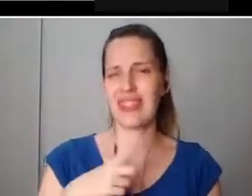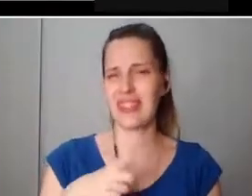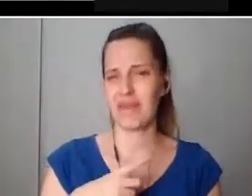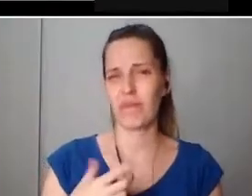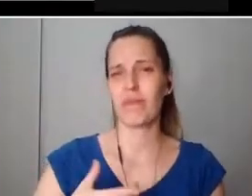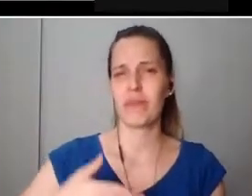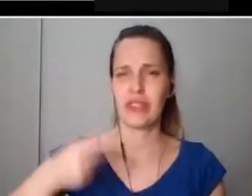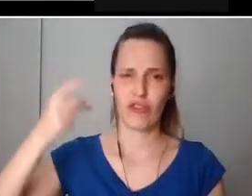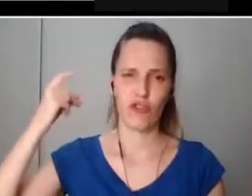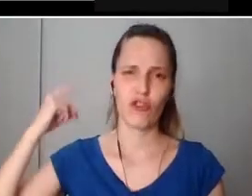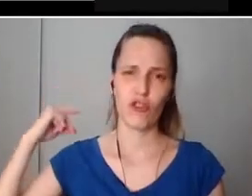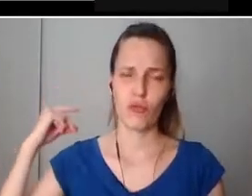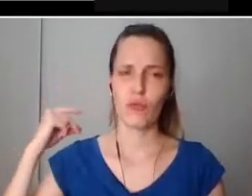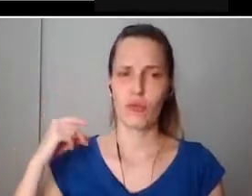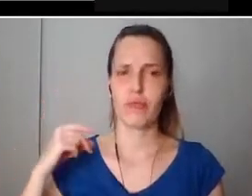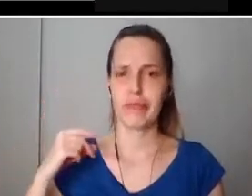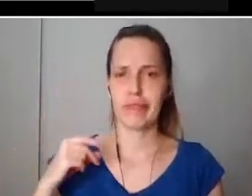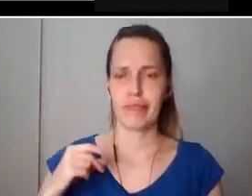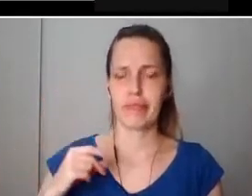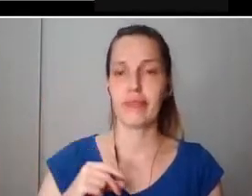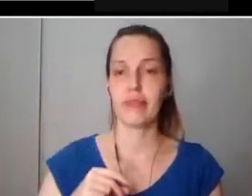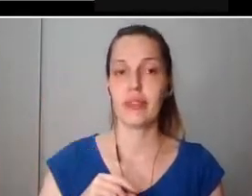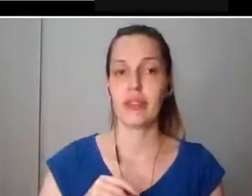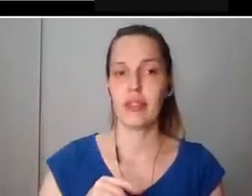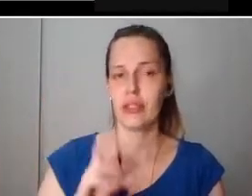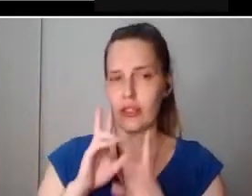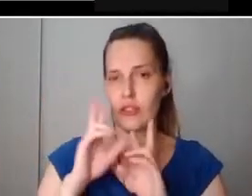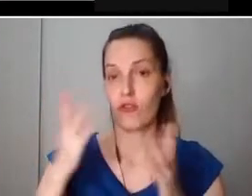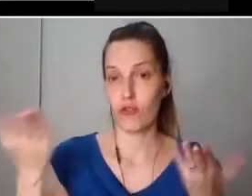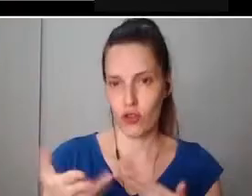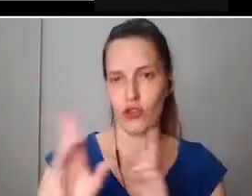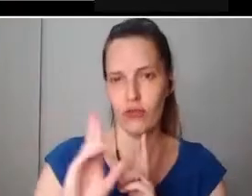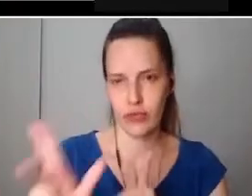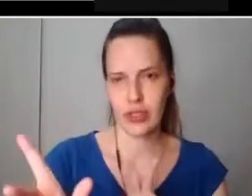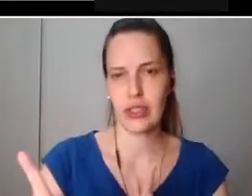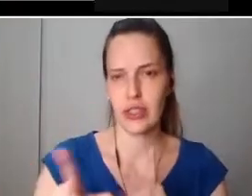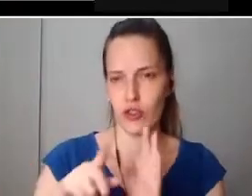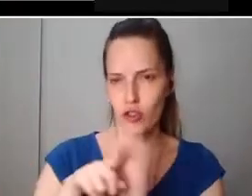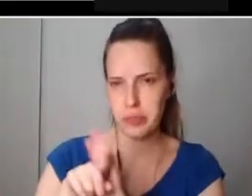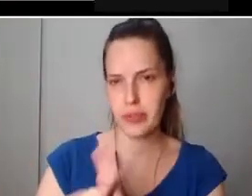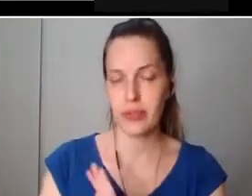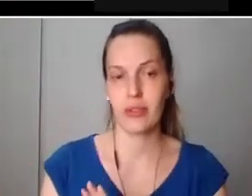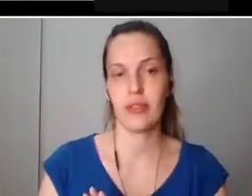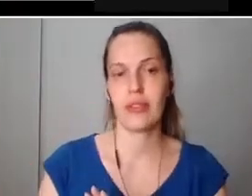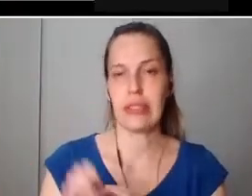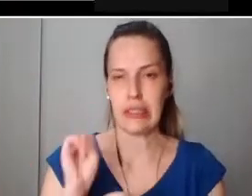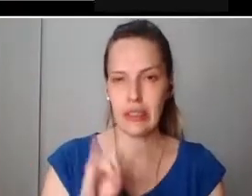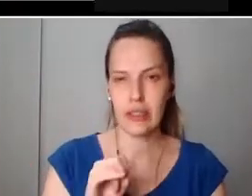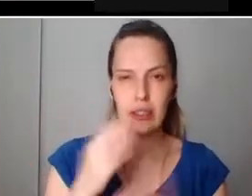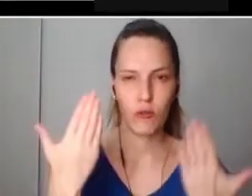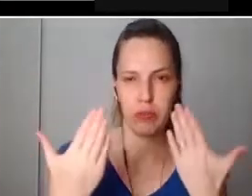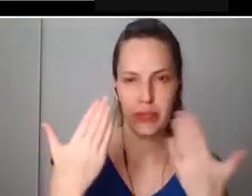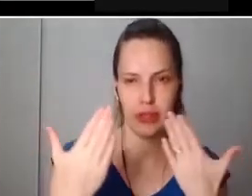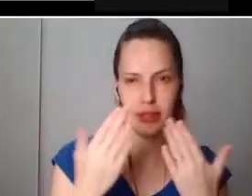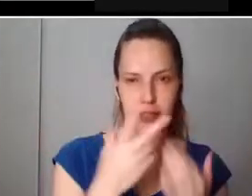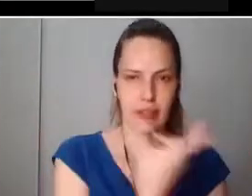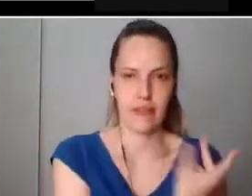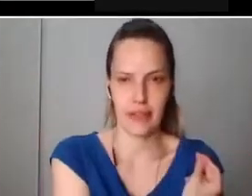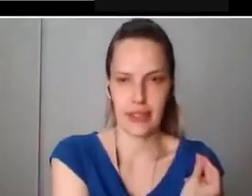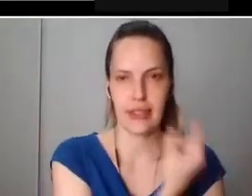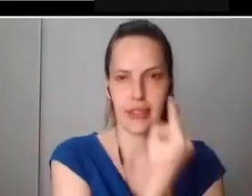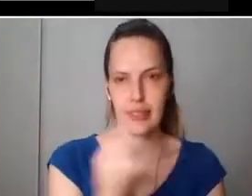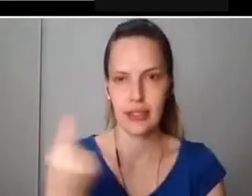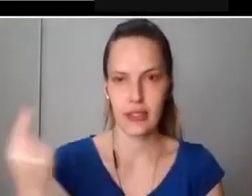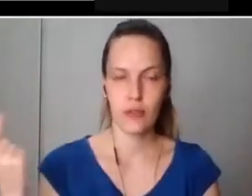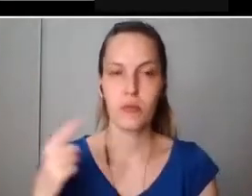PRNT, hoje tem ensaios diferentes, que eu vou mostrar para vocês ali, quando a gente for ver cada uma das vacinas, Mas, basicamente, o que a gente faz é diluir o sangue do